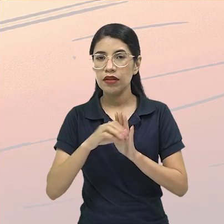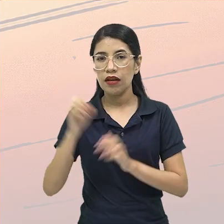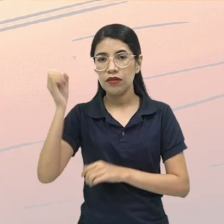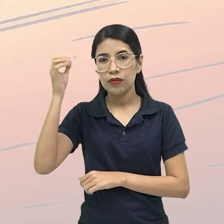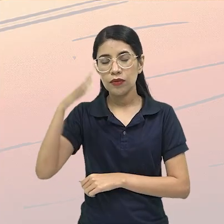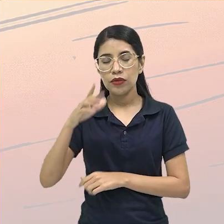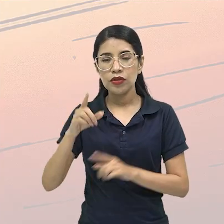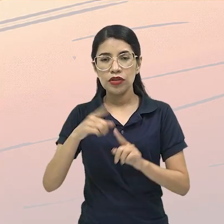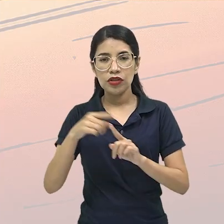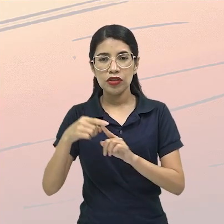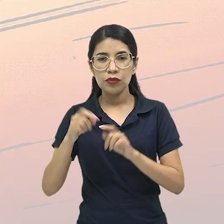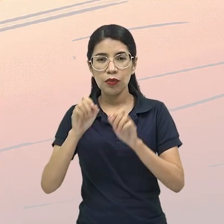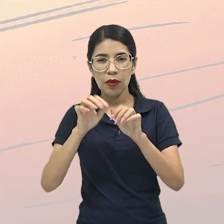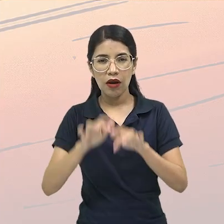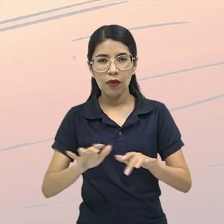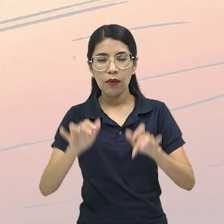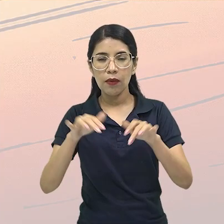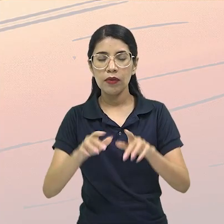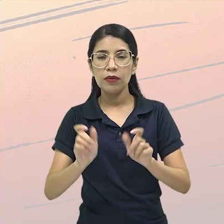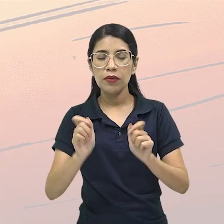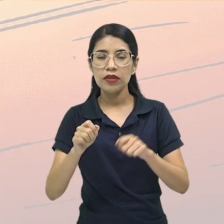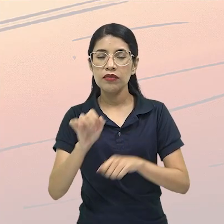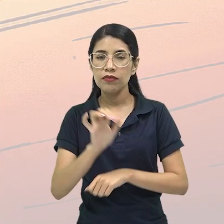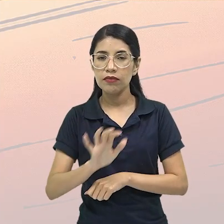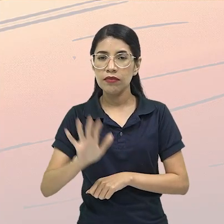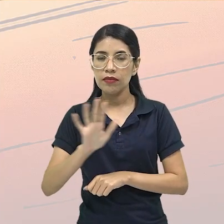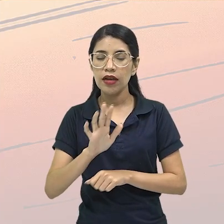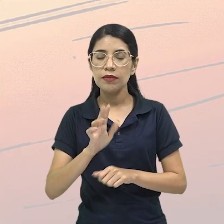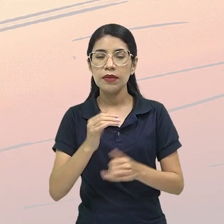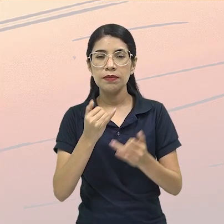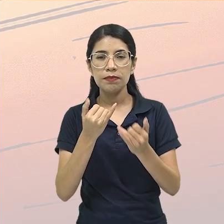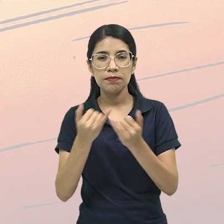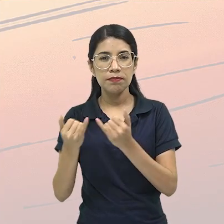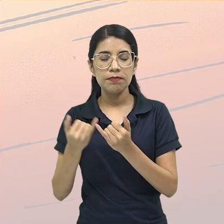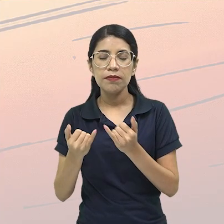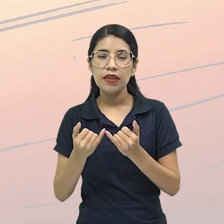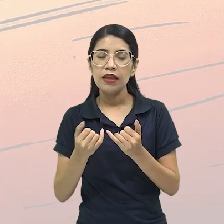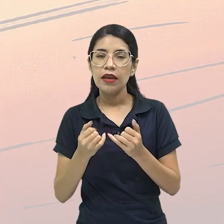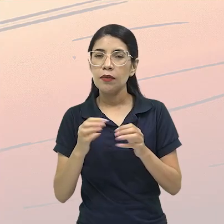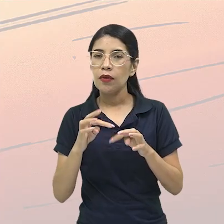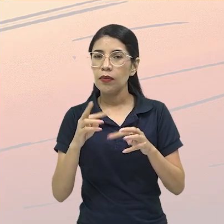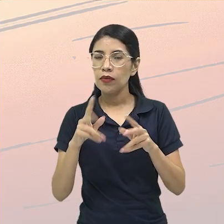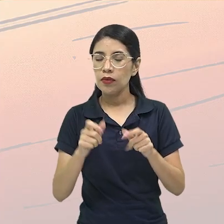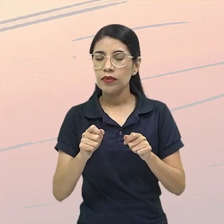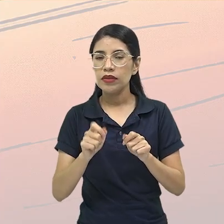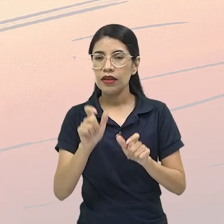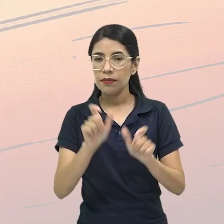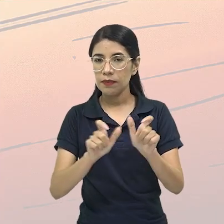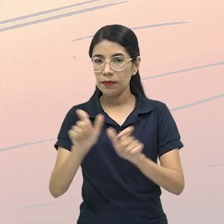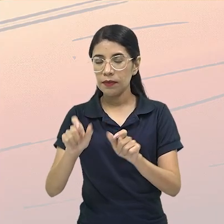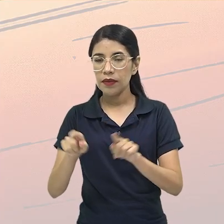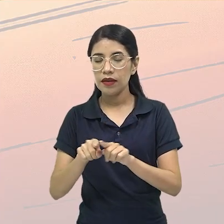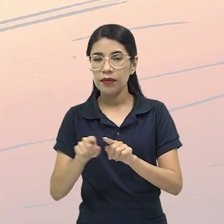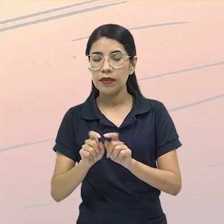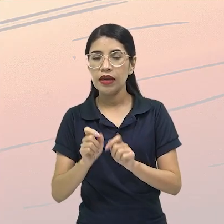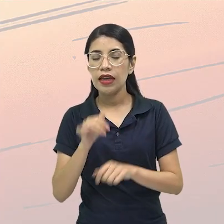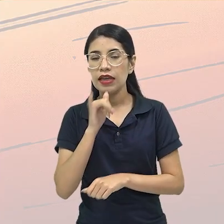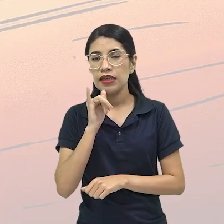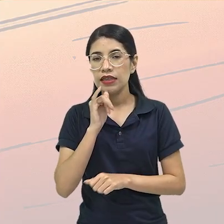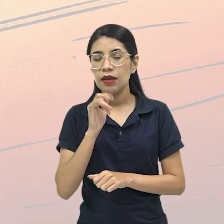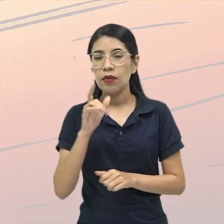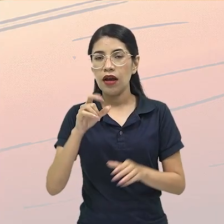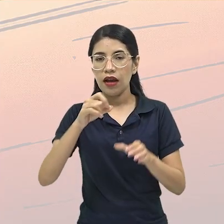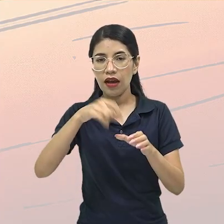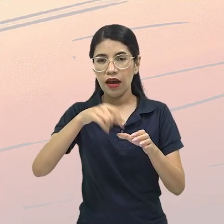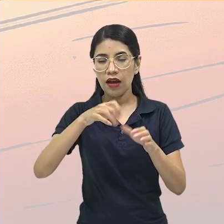de onda, encontra uma imagem capaz de ser reconhecida por qualquer um: as ondas criadas na superfície da água